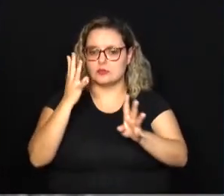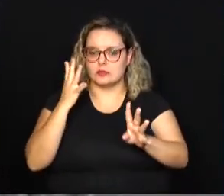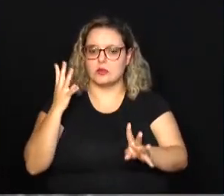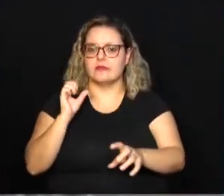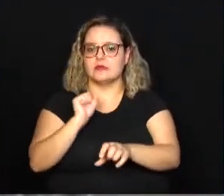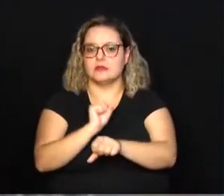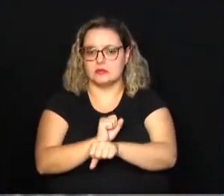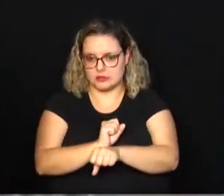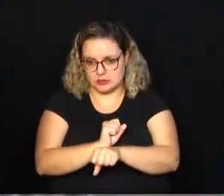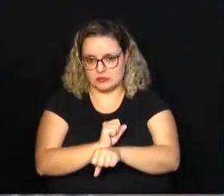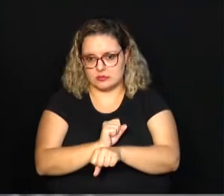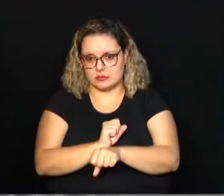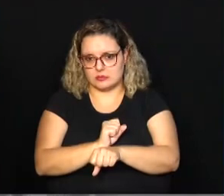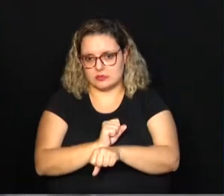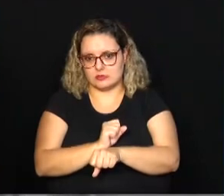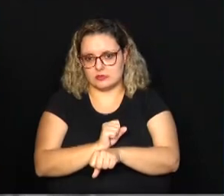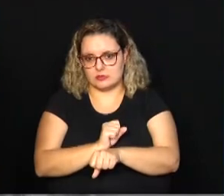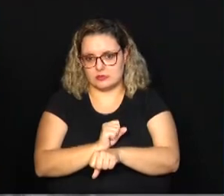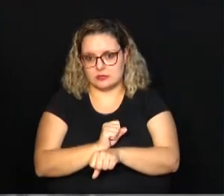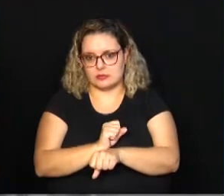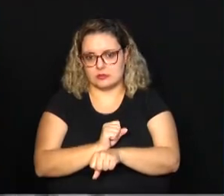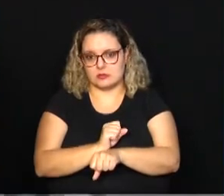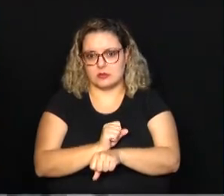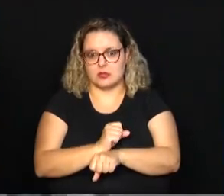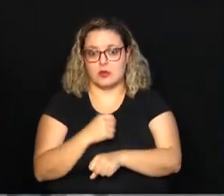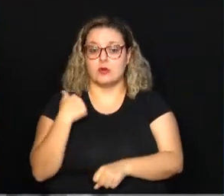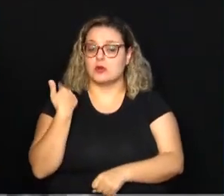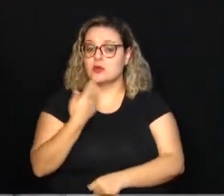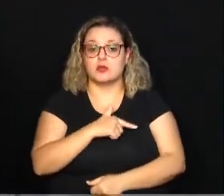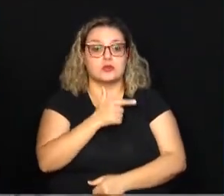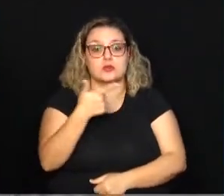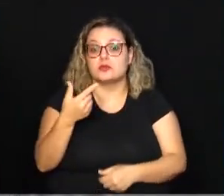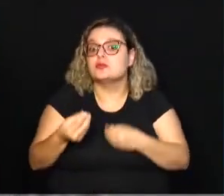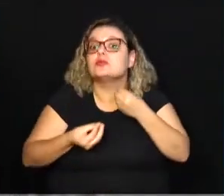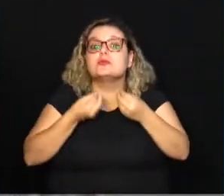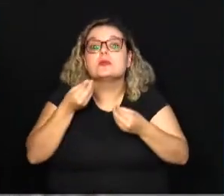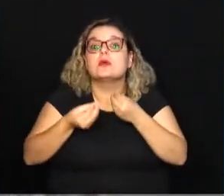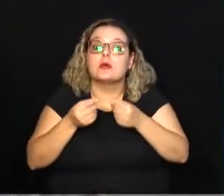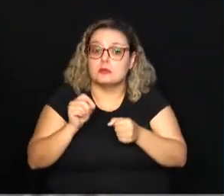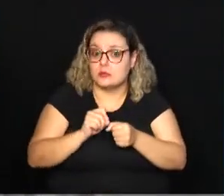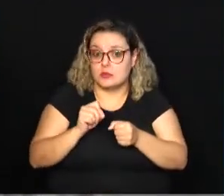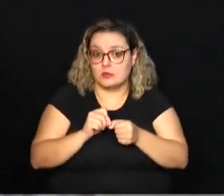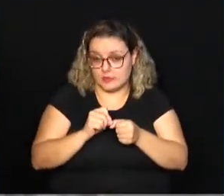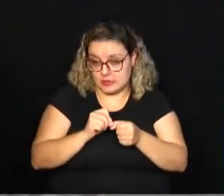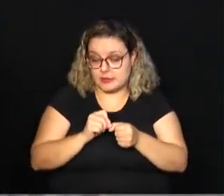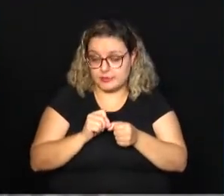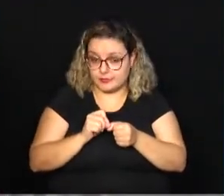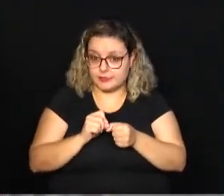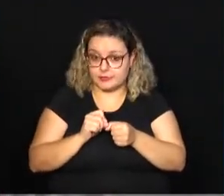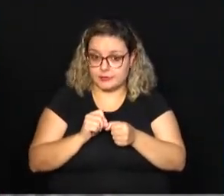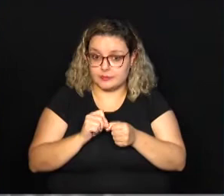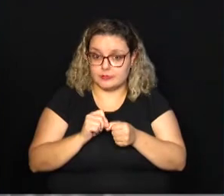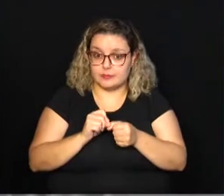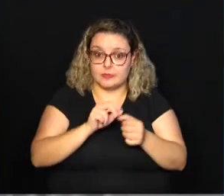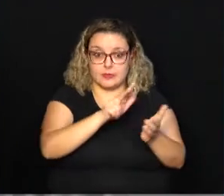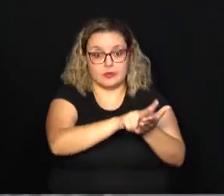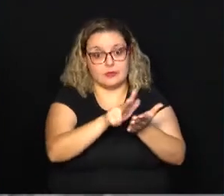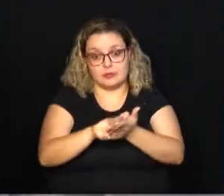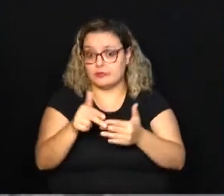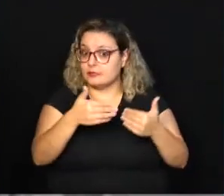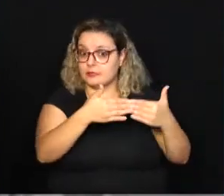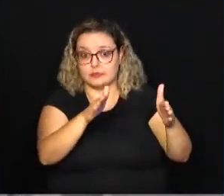dizer, o cenário que está se desenhando é que não vai ter muito para onde correr, né? Não vão ter leitos